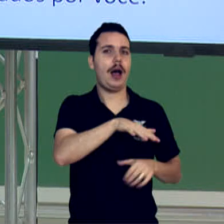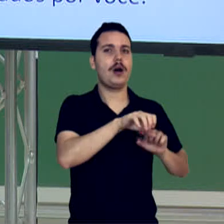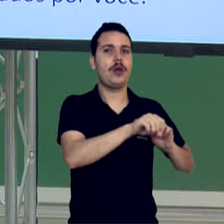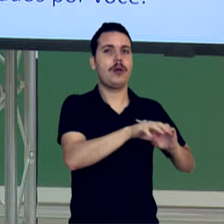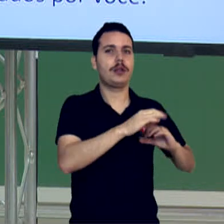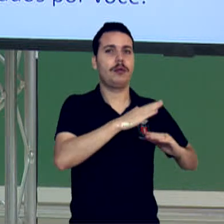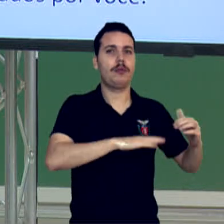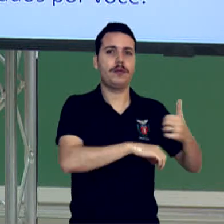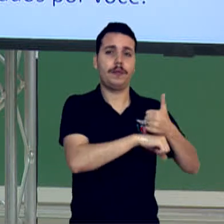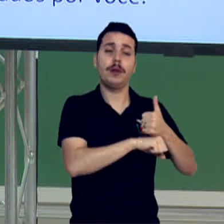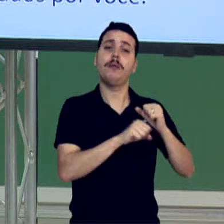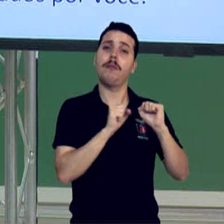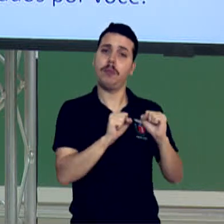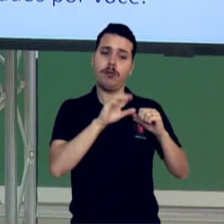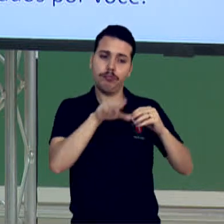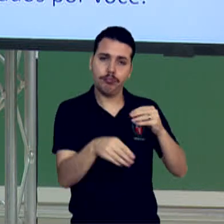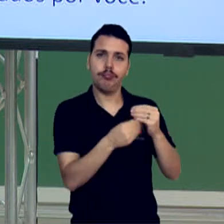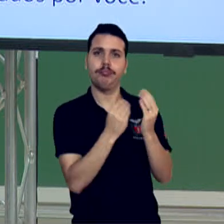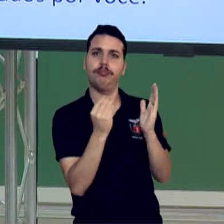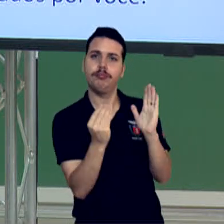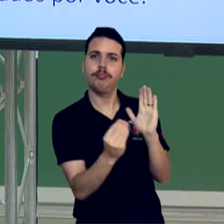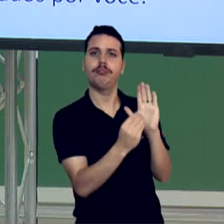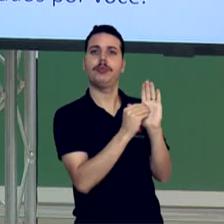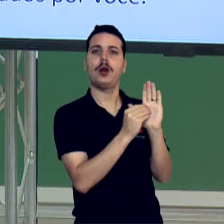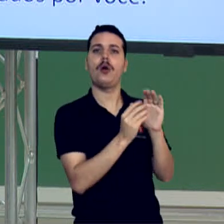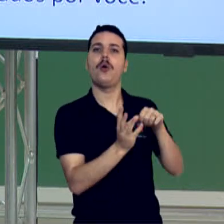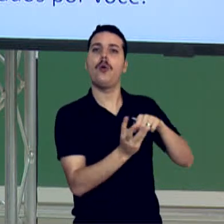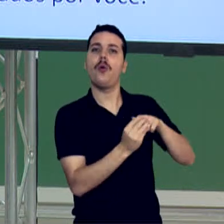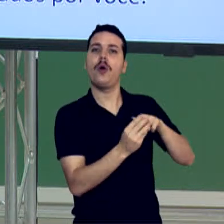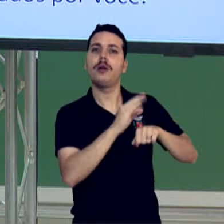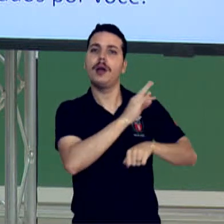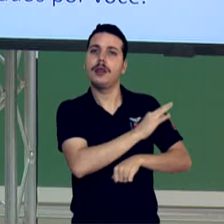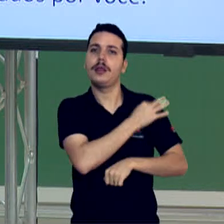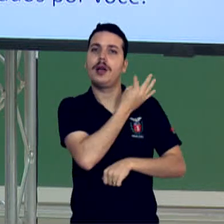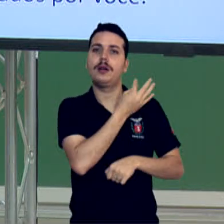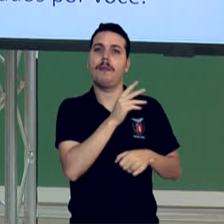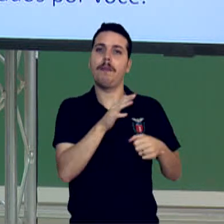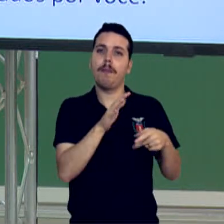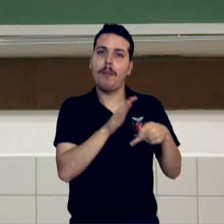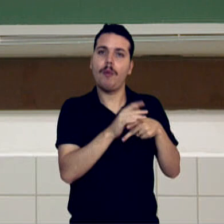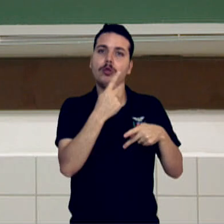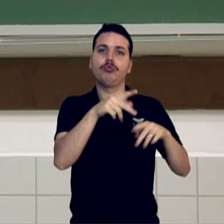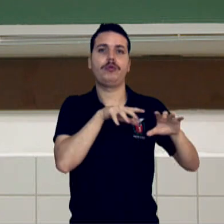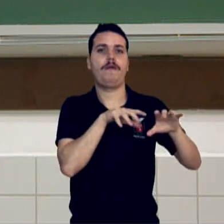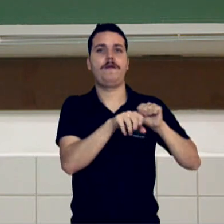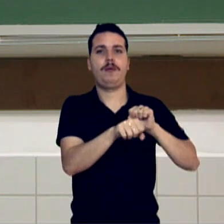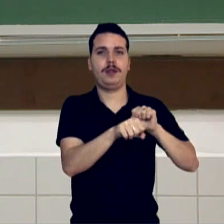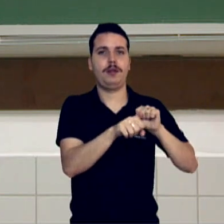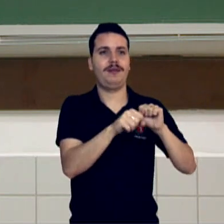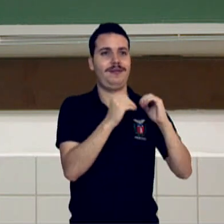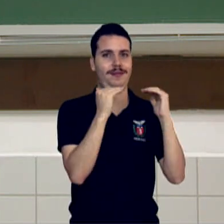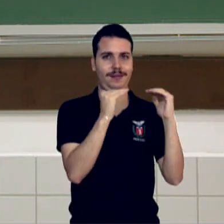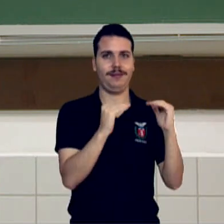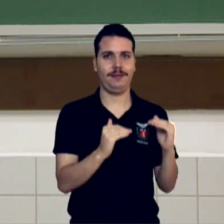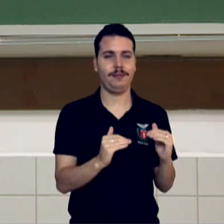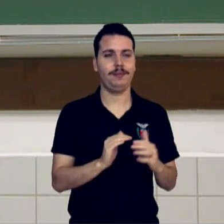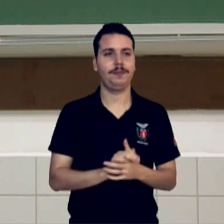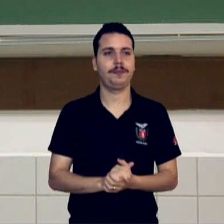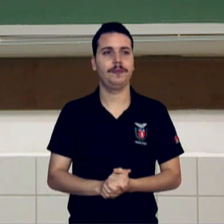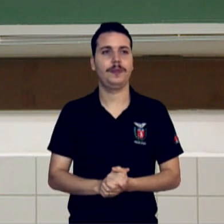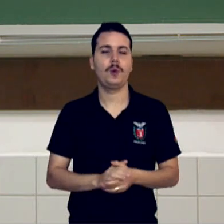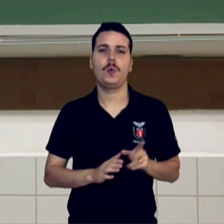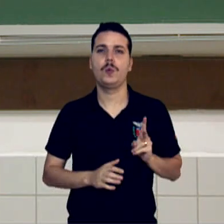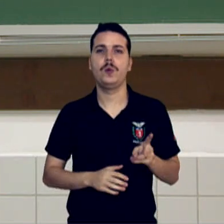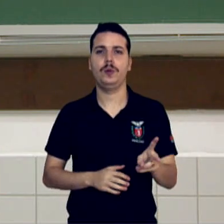já pode adicionar o conhecimento técnico também na sua formação, tá certo? Continuando